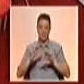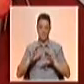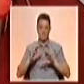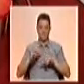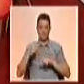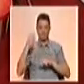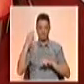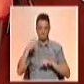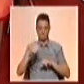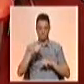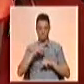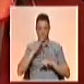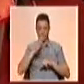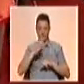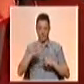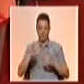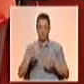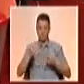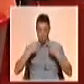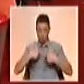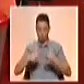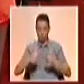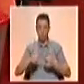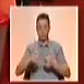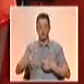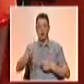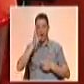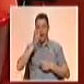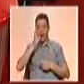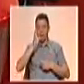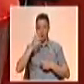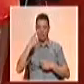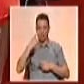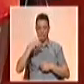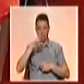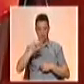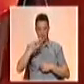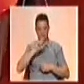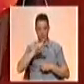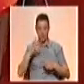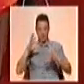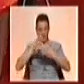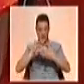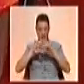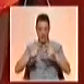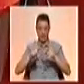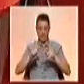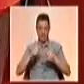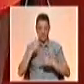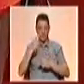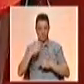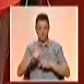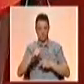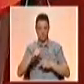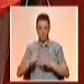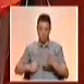facto a questão do consumo da água, do consumo irracional da água, também pode estar aqui ligado com as questões